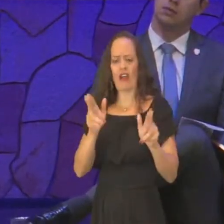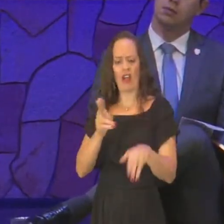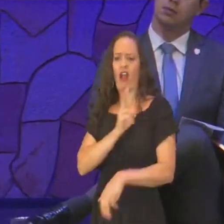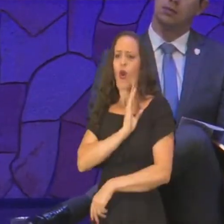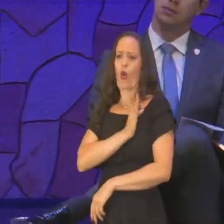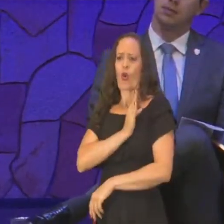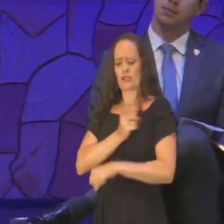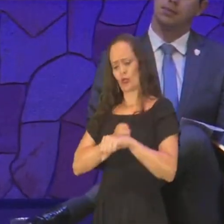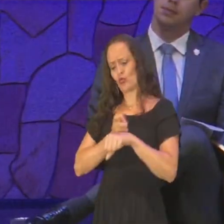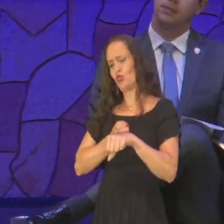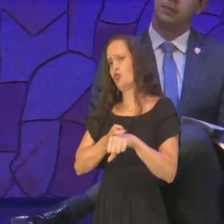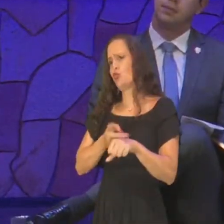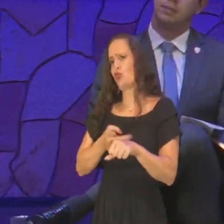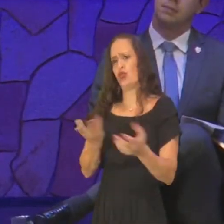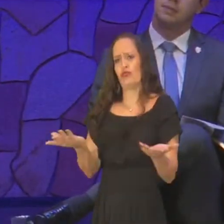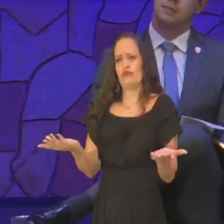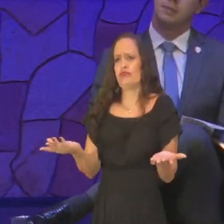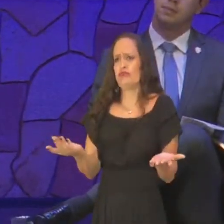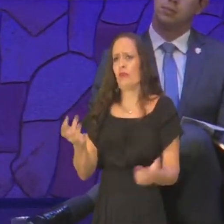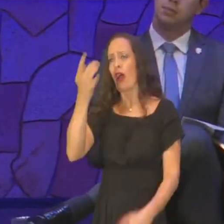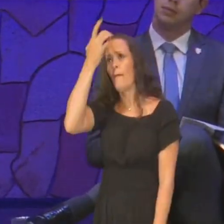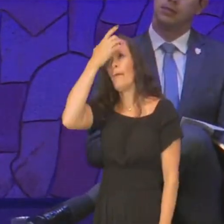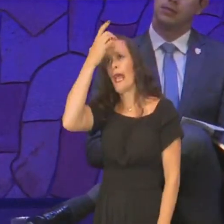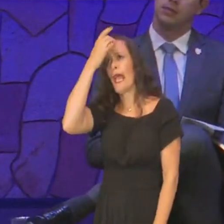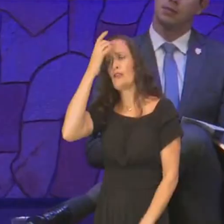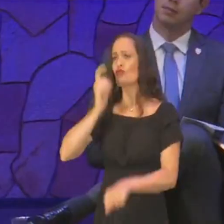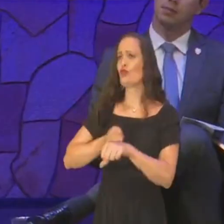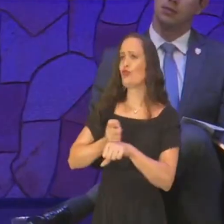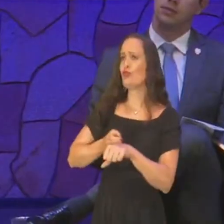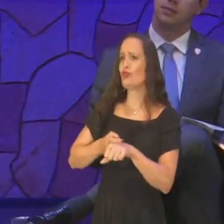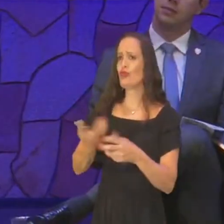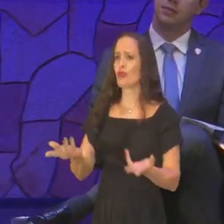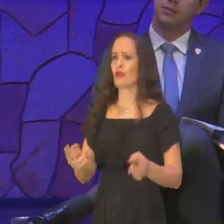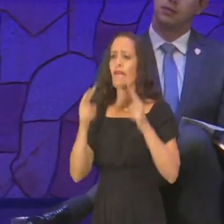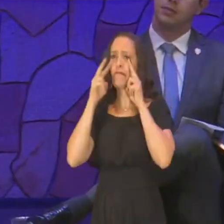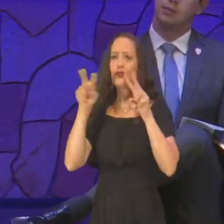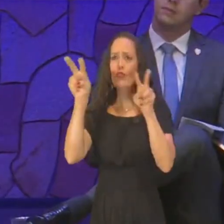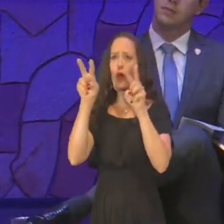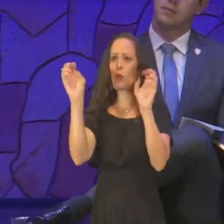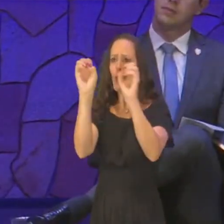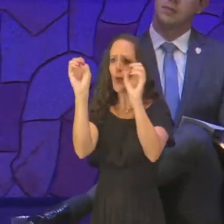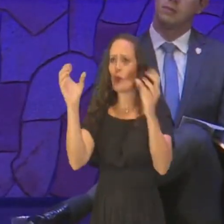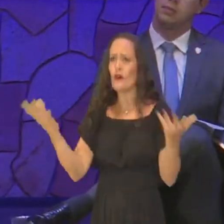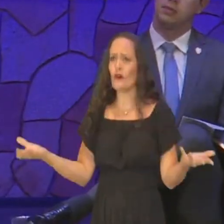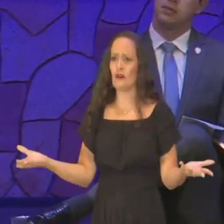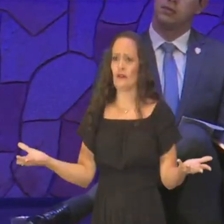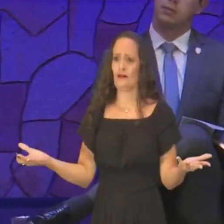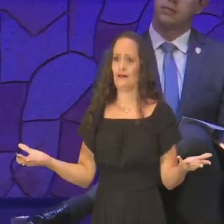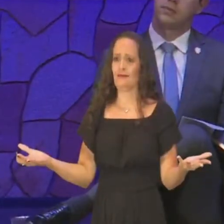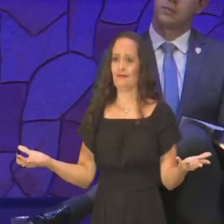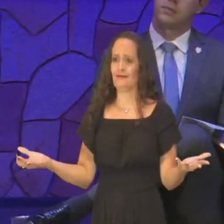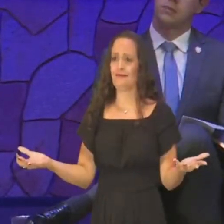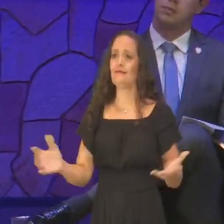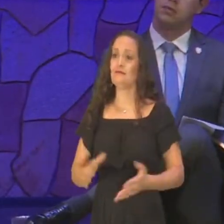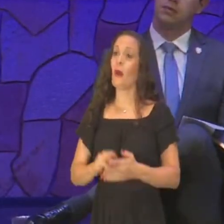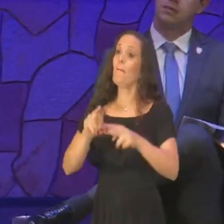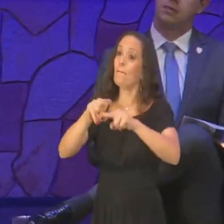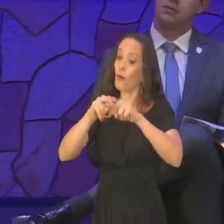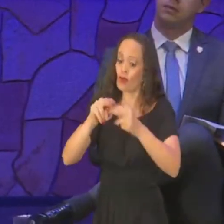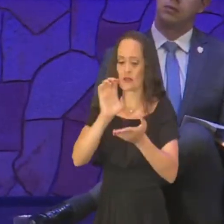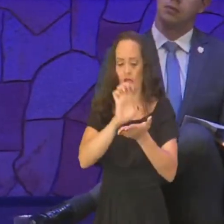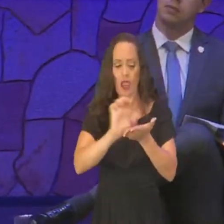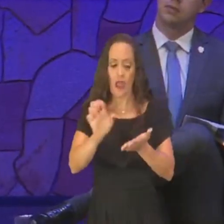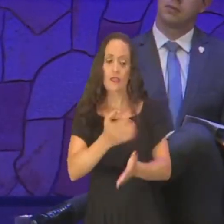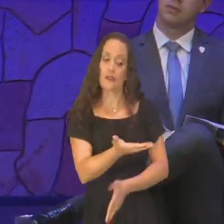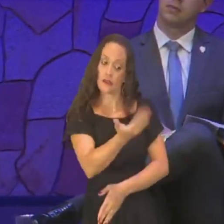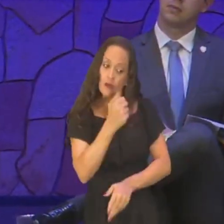a mente cauterizada, os olhos tapados. Primeiro momento, por isso que o profeta Elias convida o povo a se